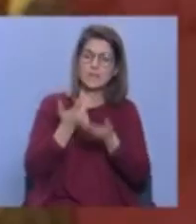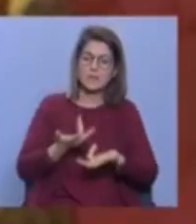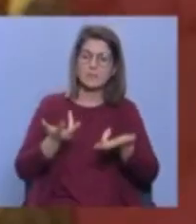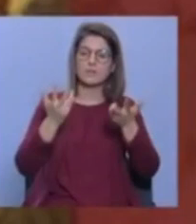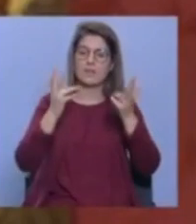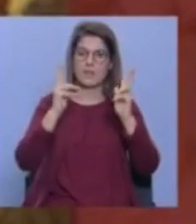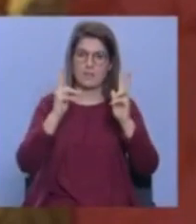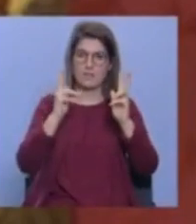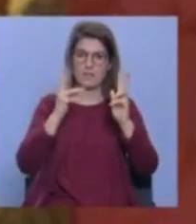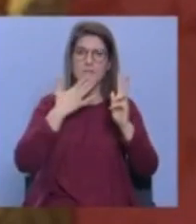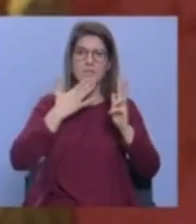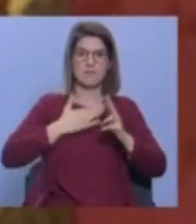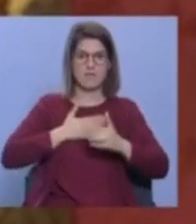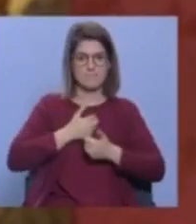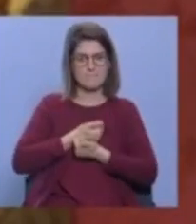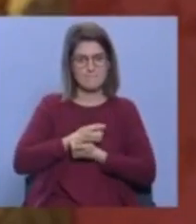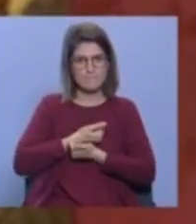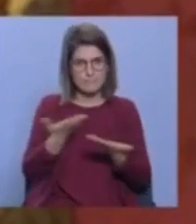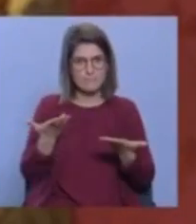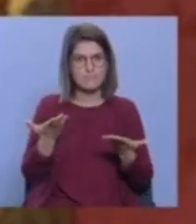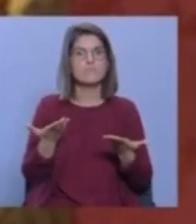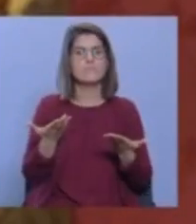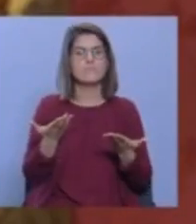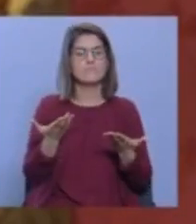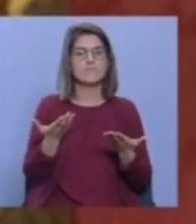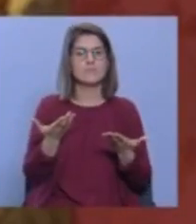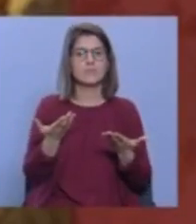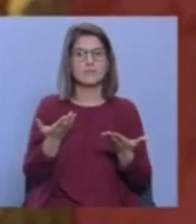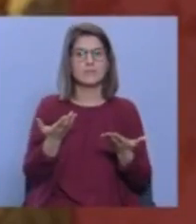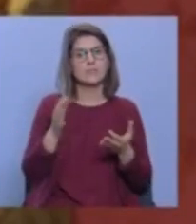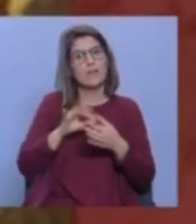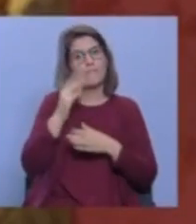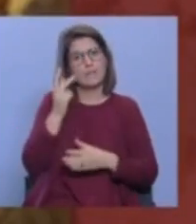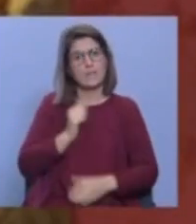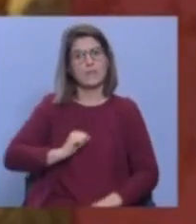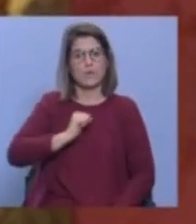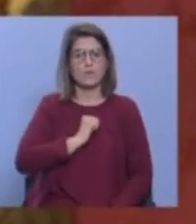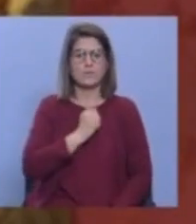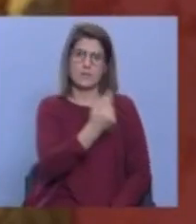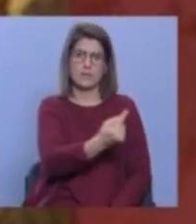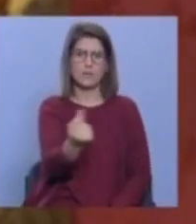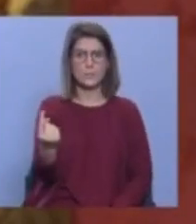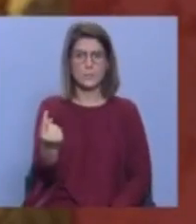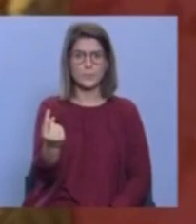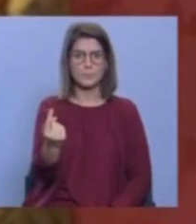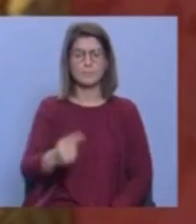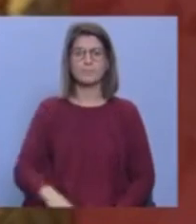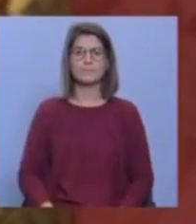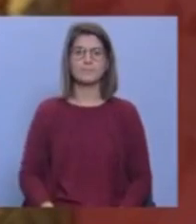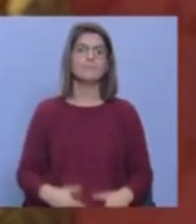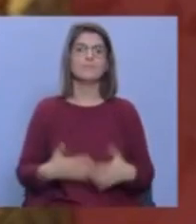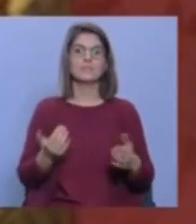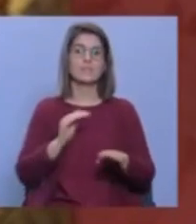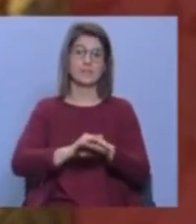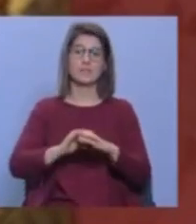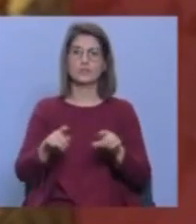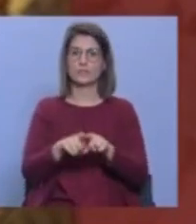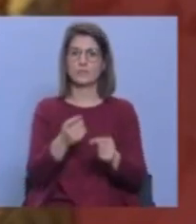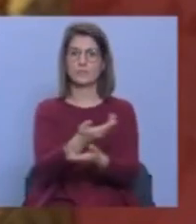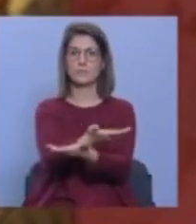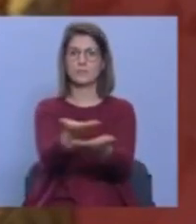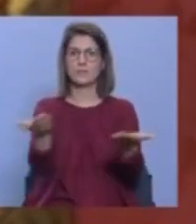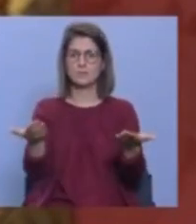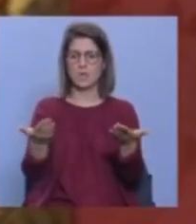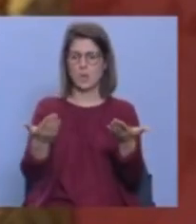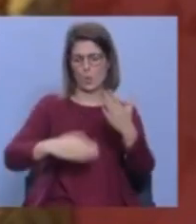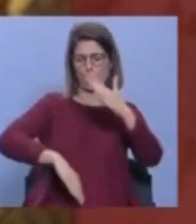é necessário operacionalizar na nossa vida. Portanto, queridos irmãos, que cura